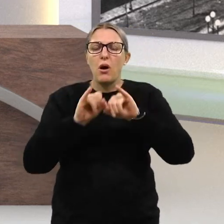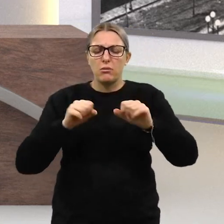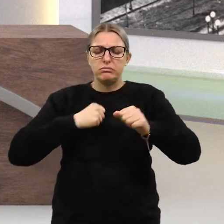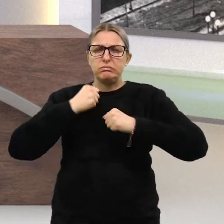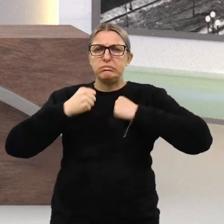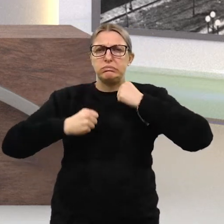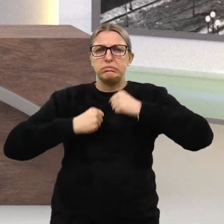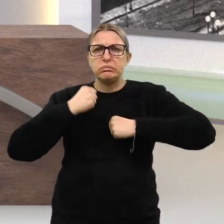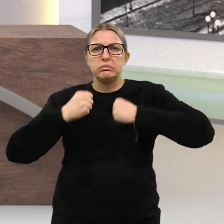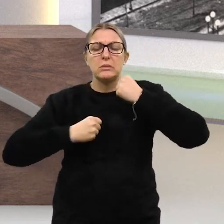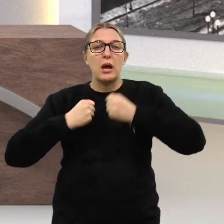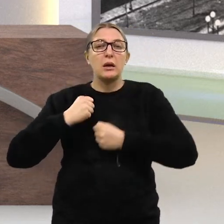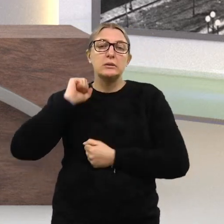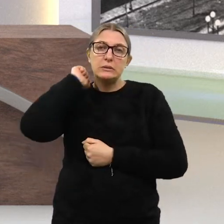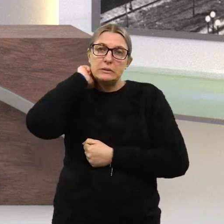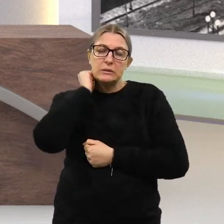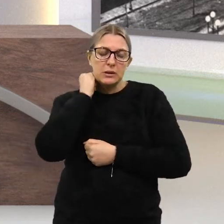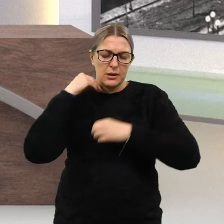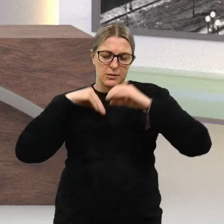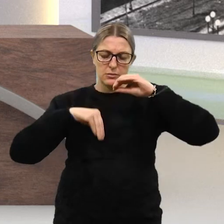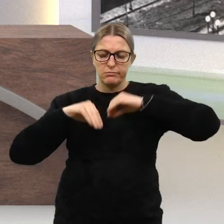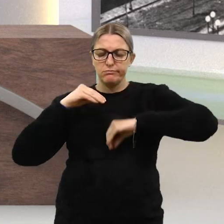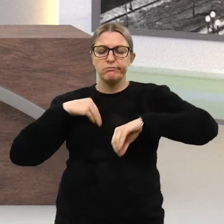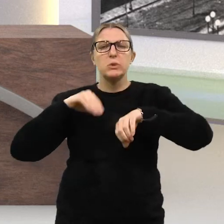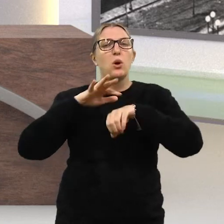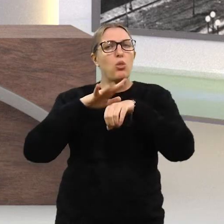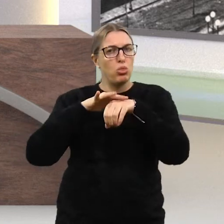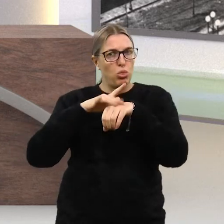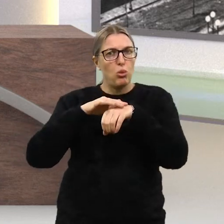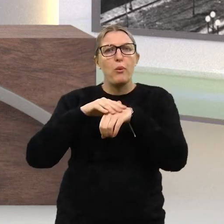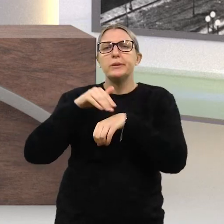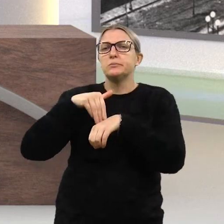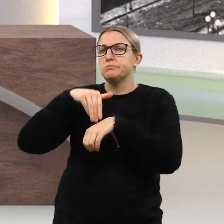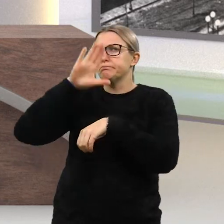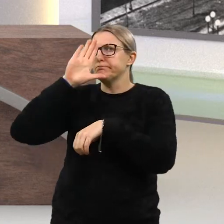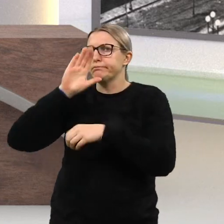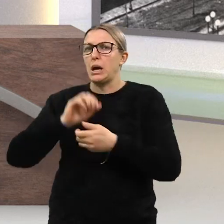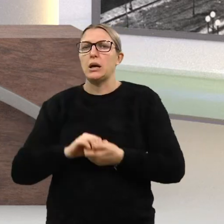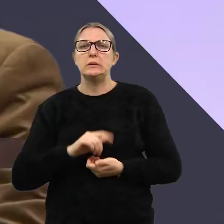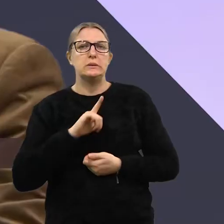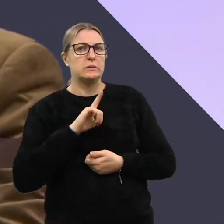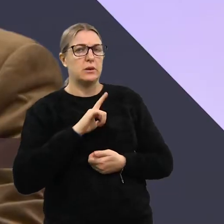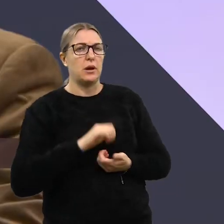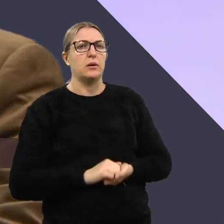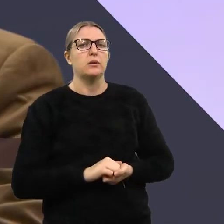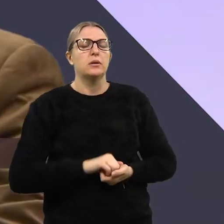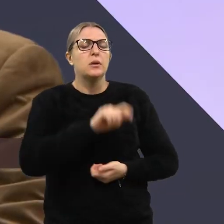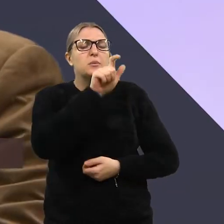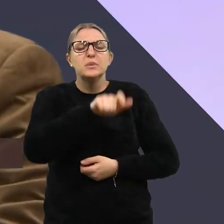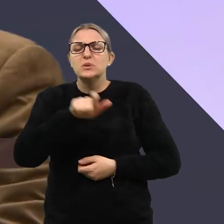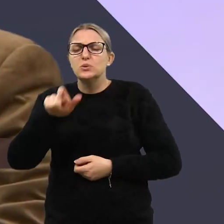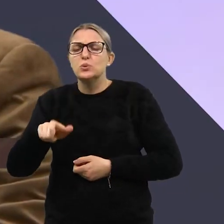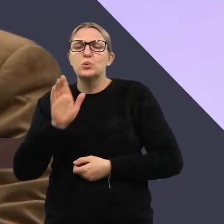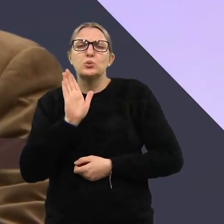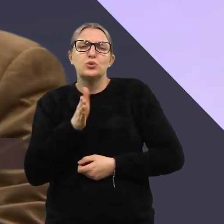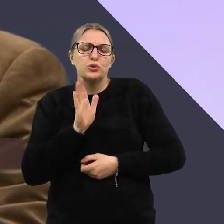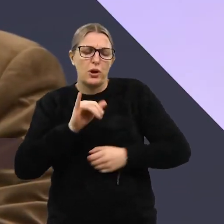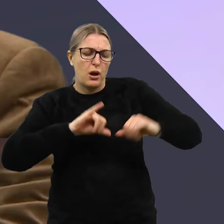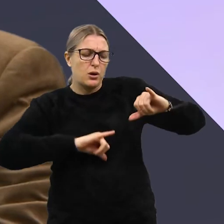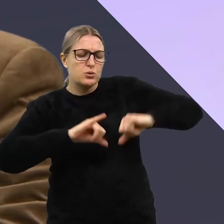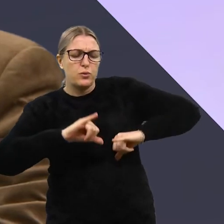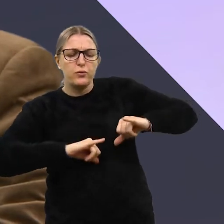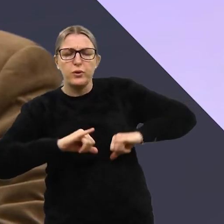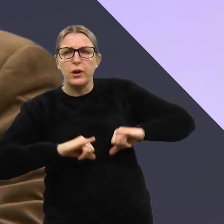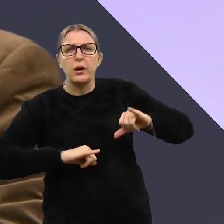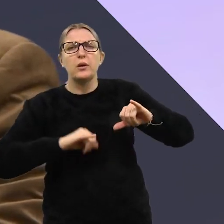o estresse e a depressão são as doenças mais comuns. Acompanhe. Aquelas que já estavam fragilizadas, então,